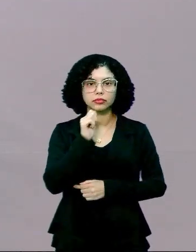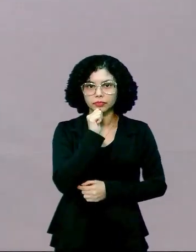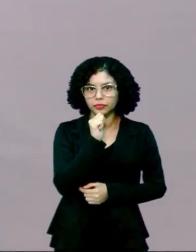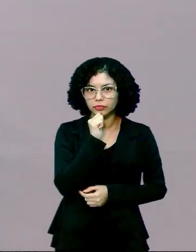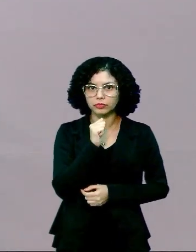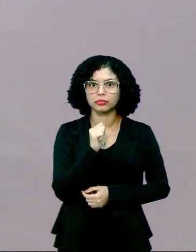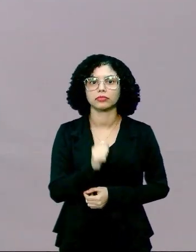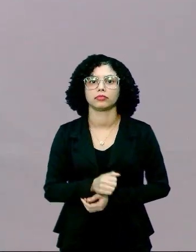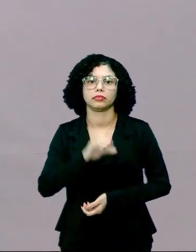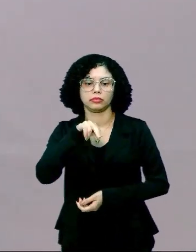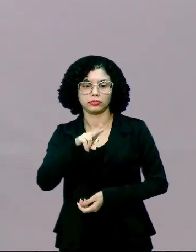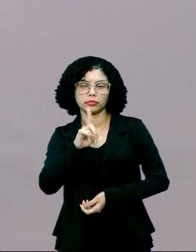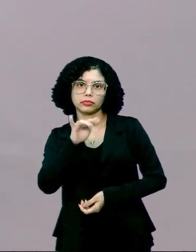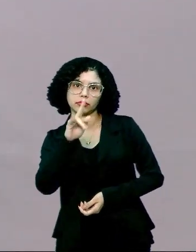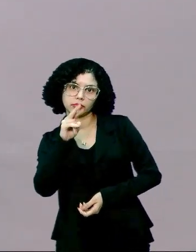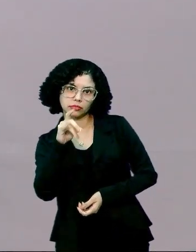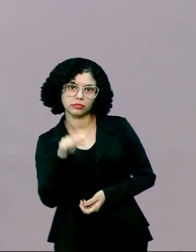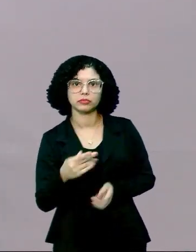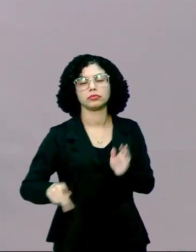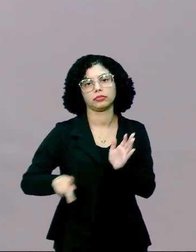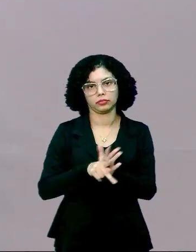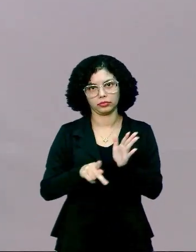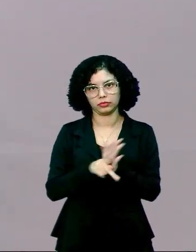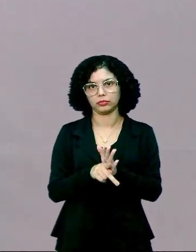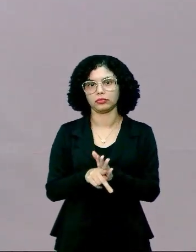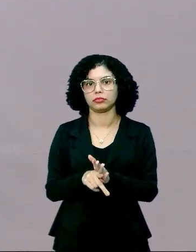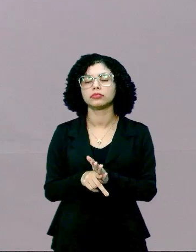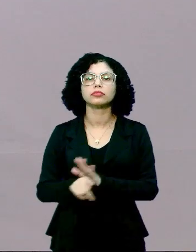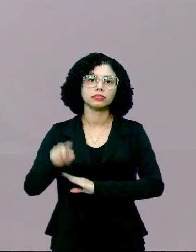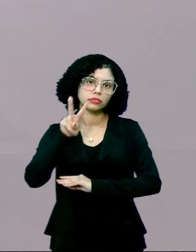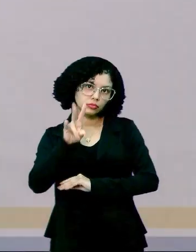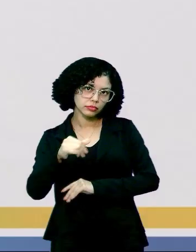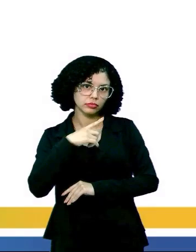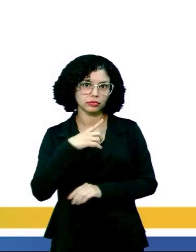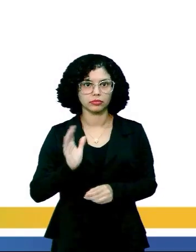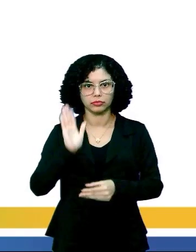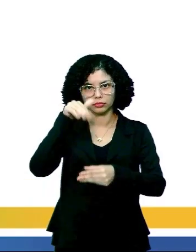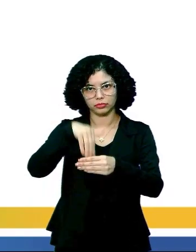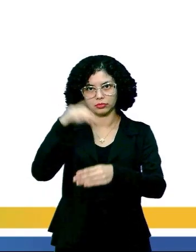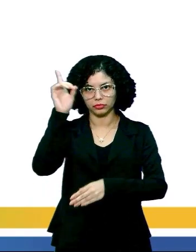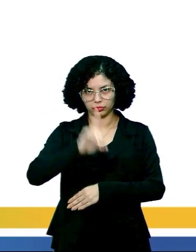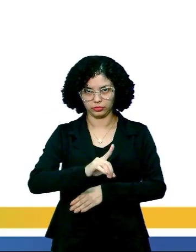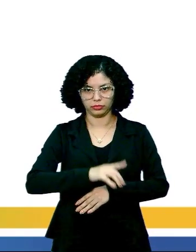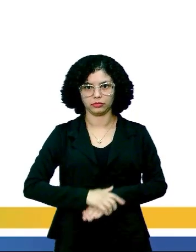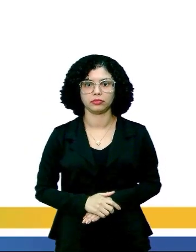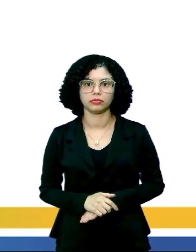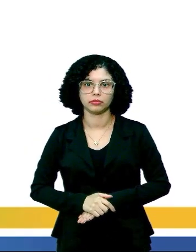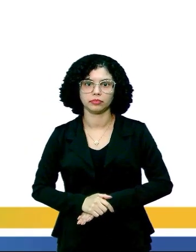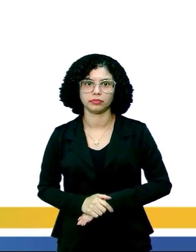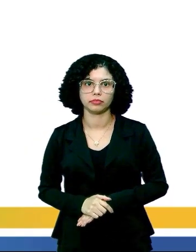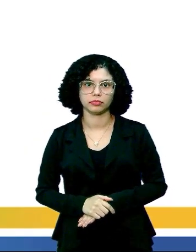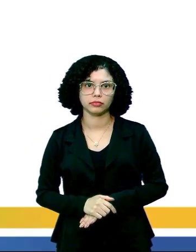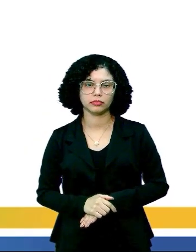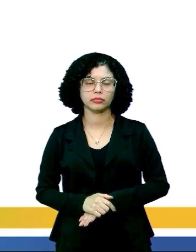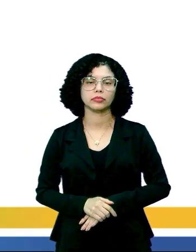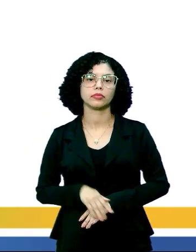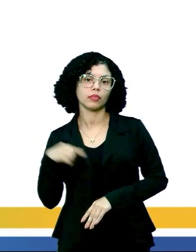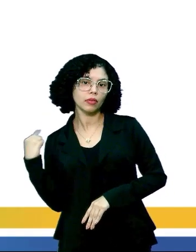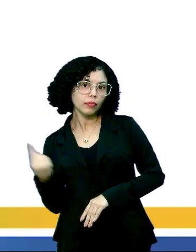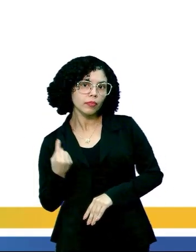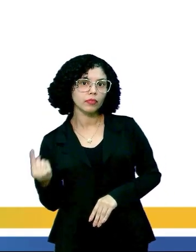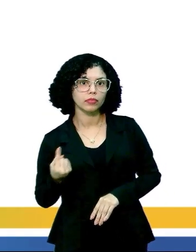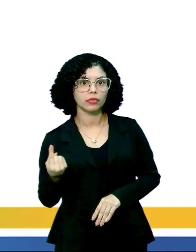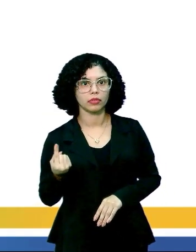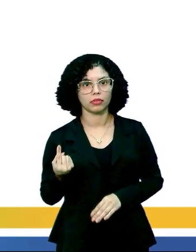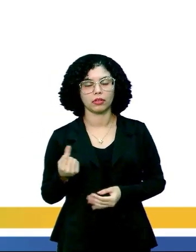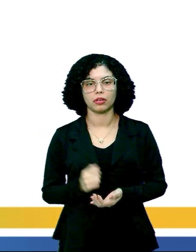apenas nacionalizado, não quer dizer necessariamente que você vai ter esse direito, ok?